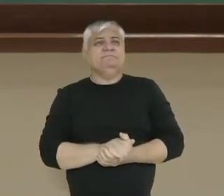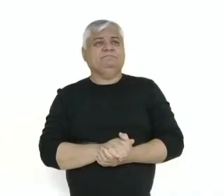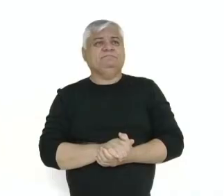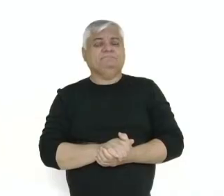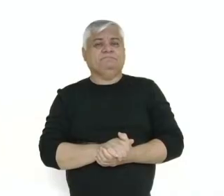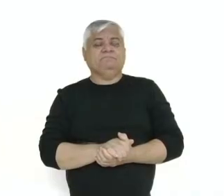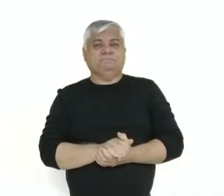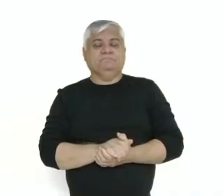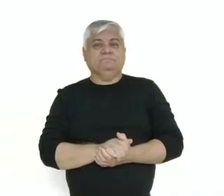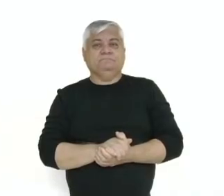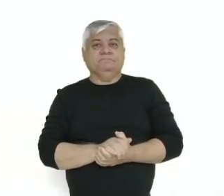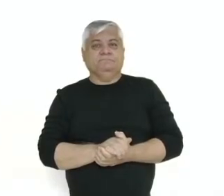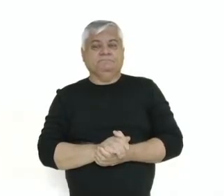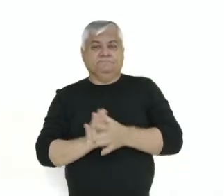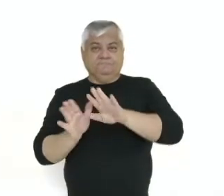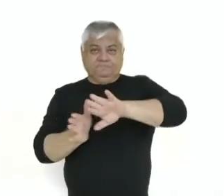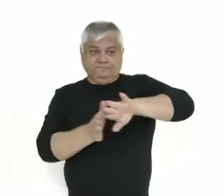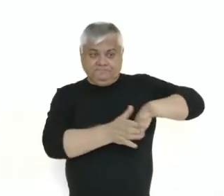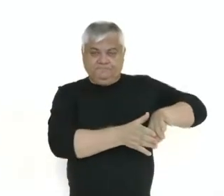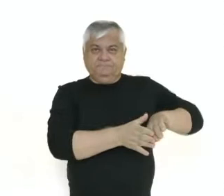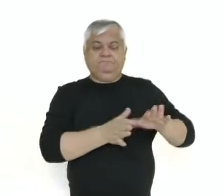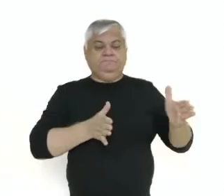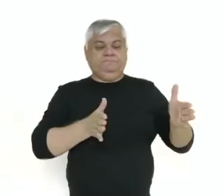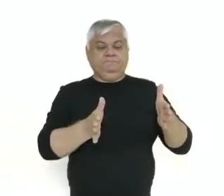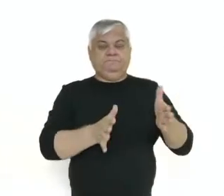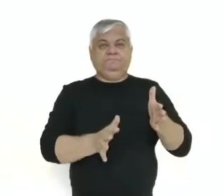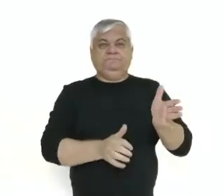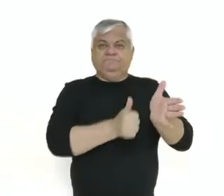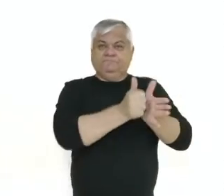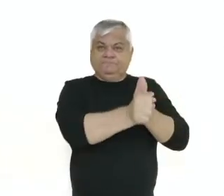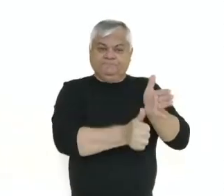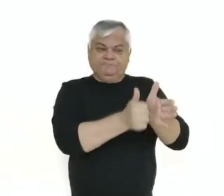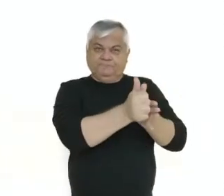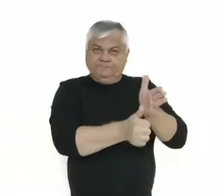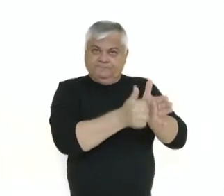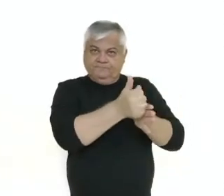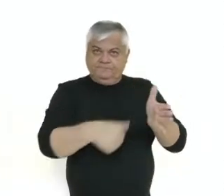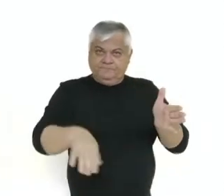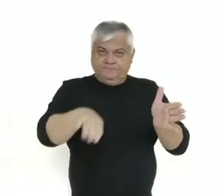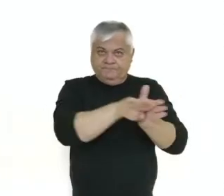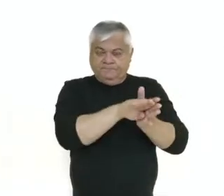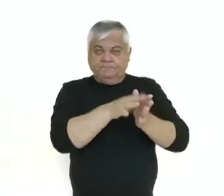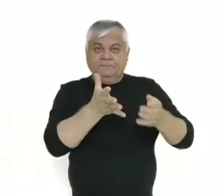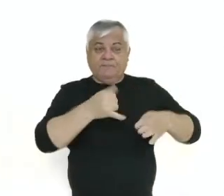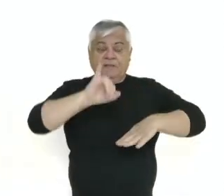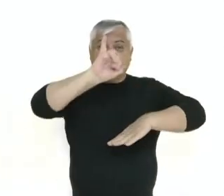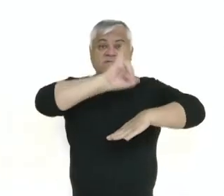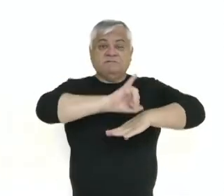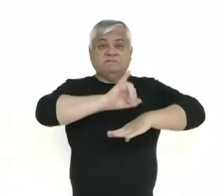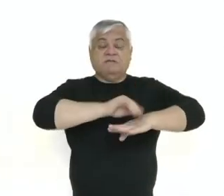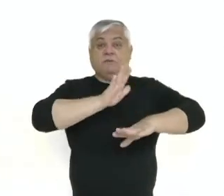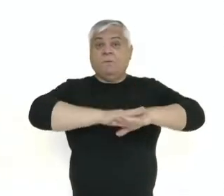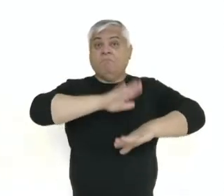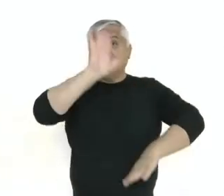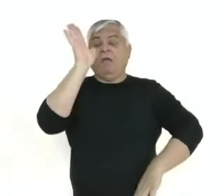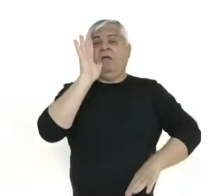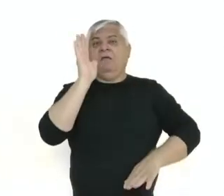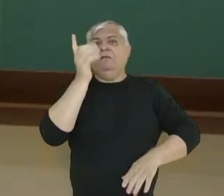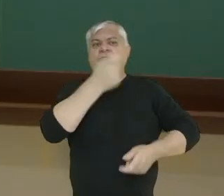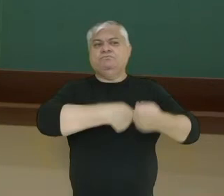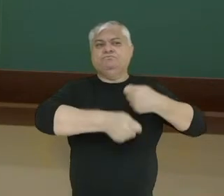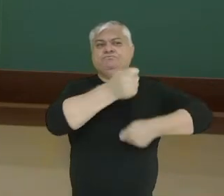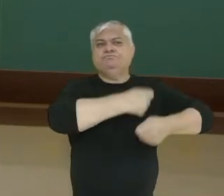Durante o século XIX, o Porto de Paranaguá, ele é um dos maiores centros de contrabando de escravos do